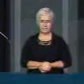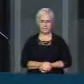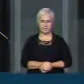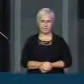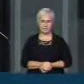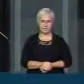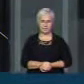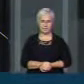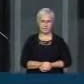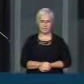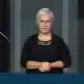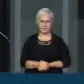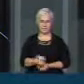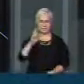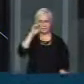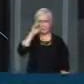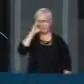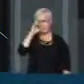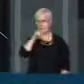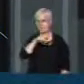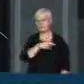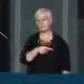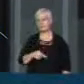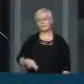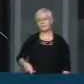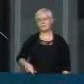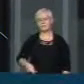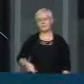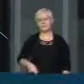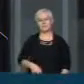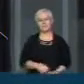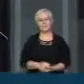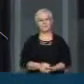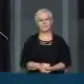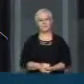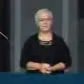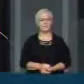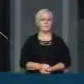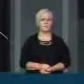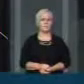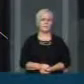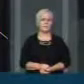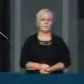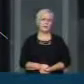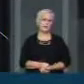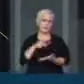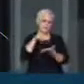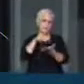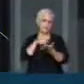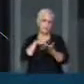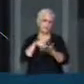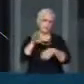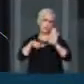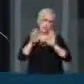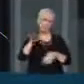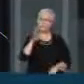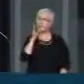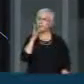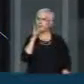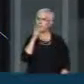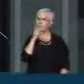Vossa Excelência sabe disso. Senhor presidente, a verdade, ela pode demorar um tempo, mas